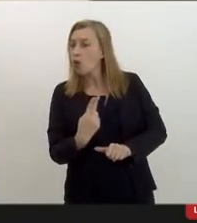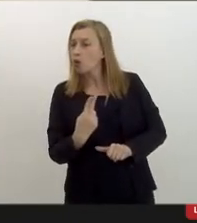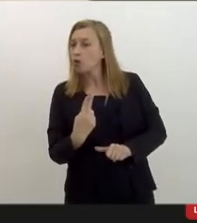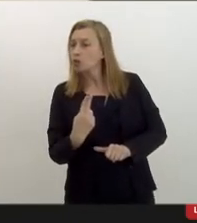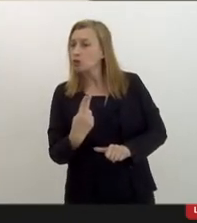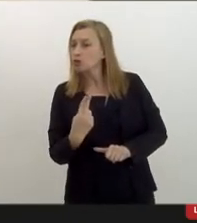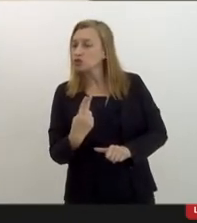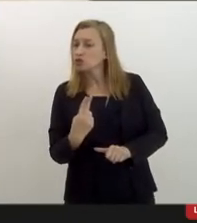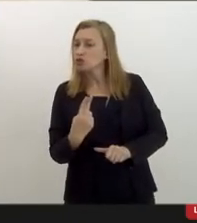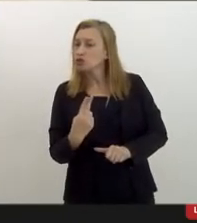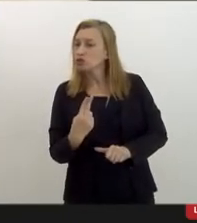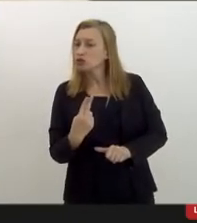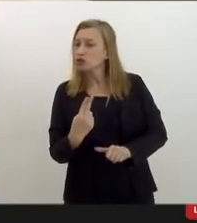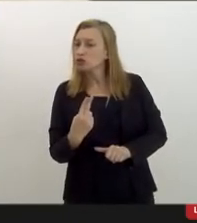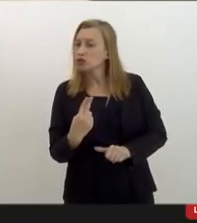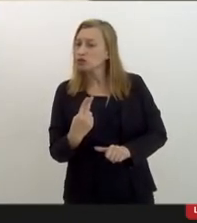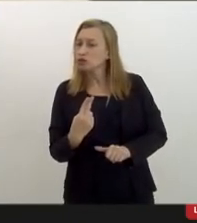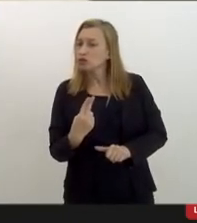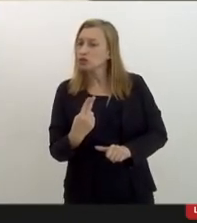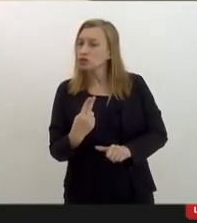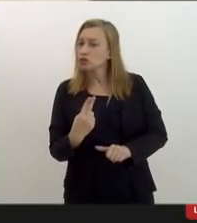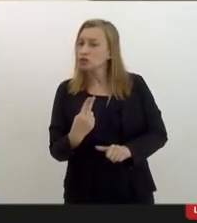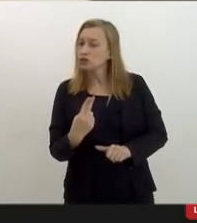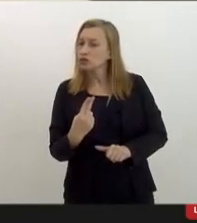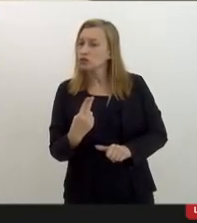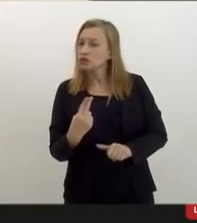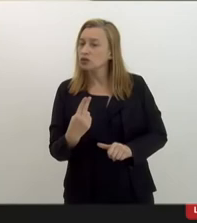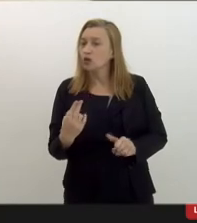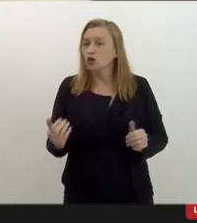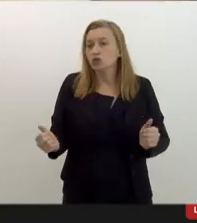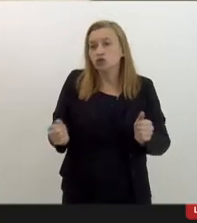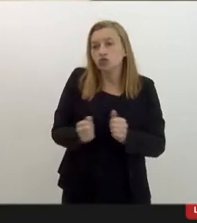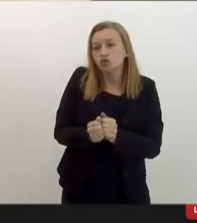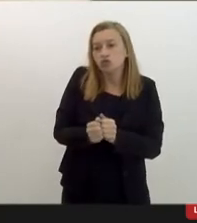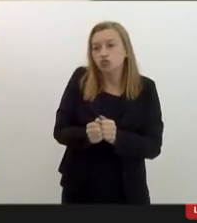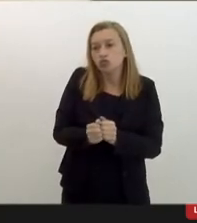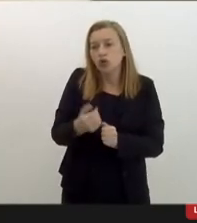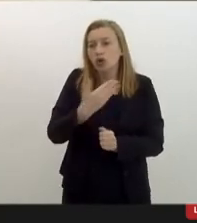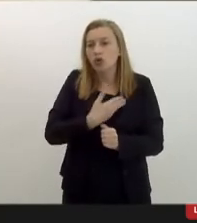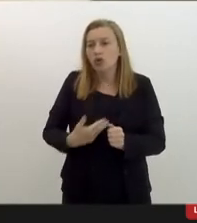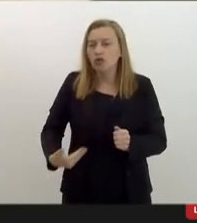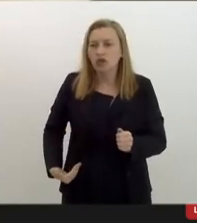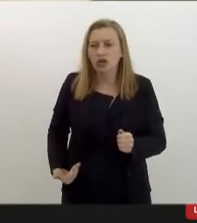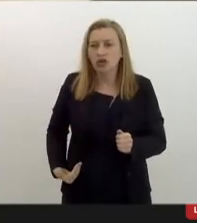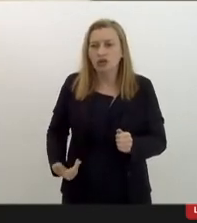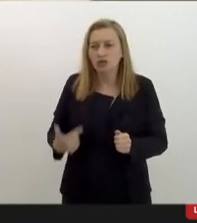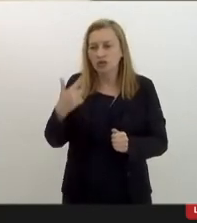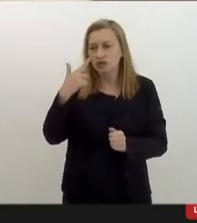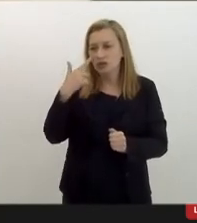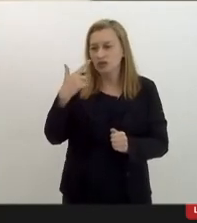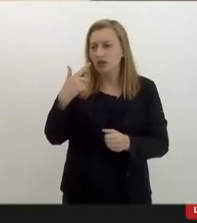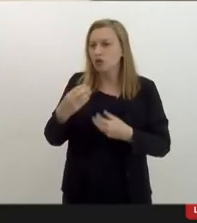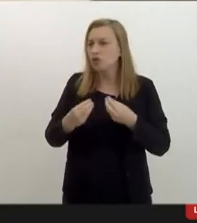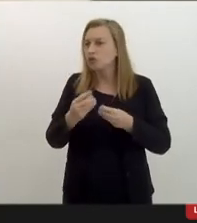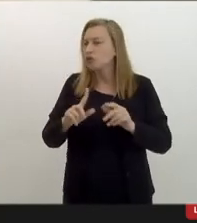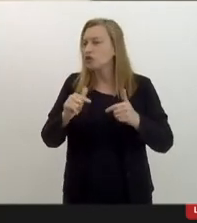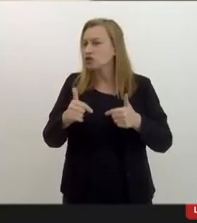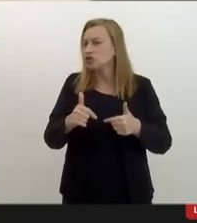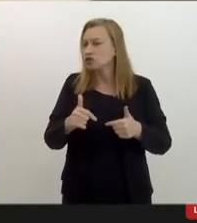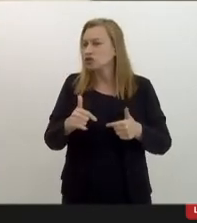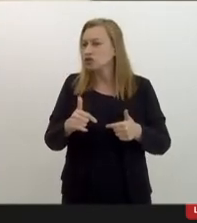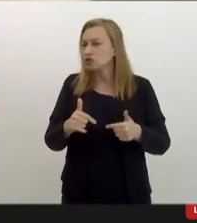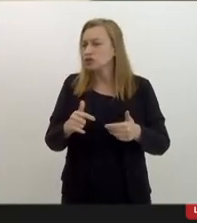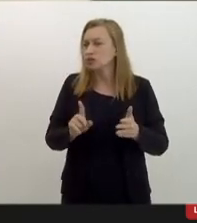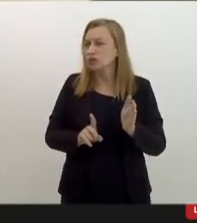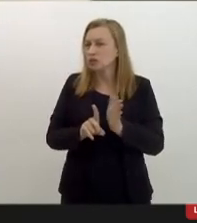um junto ao governo é a minha pergunta existe